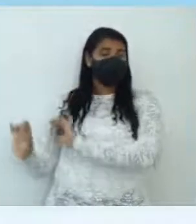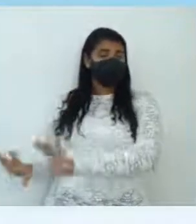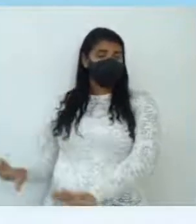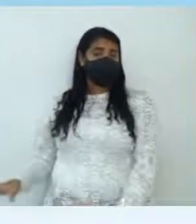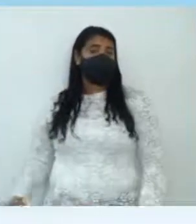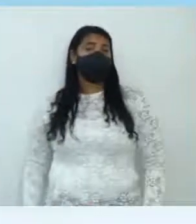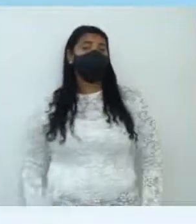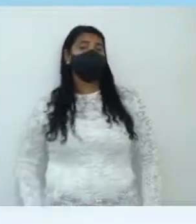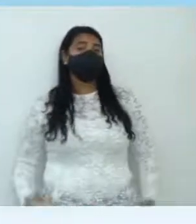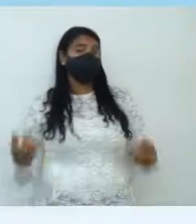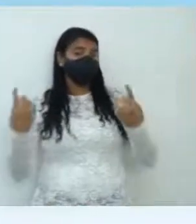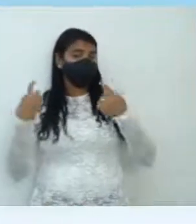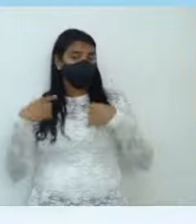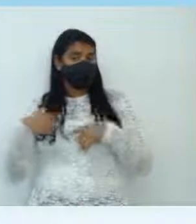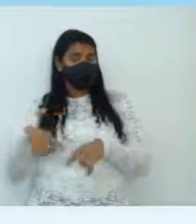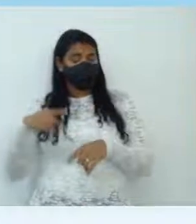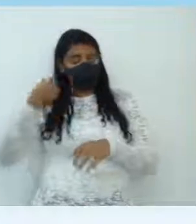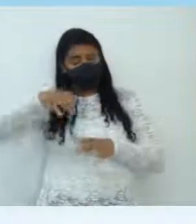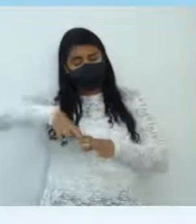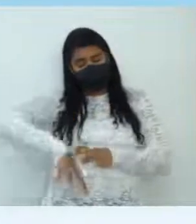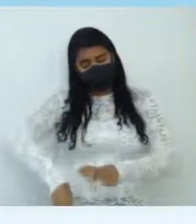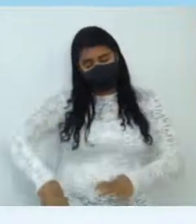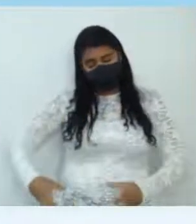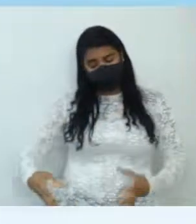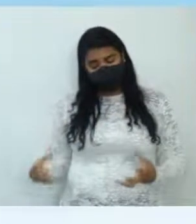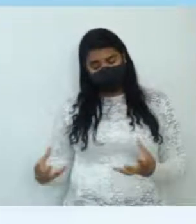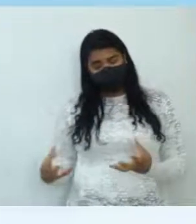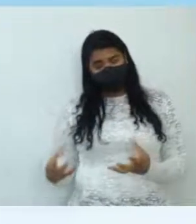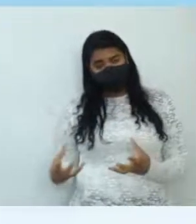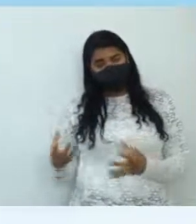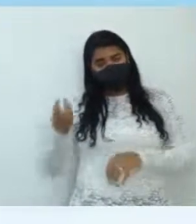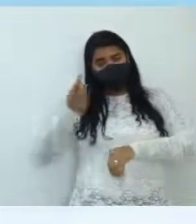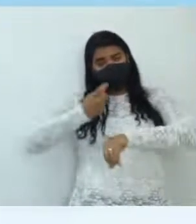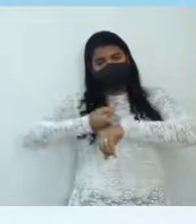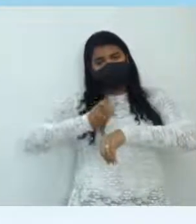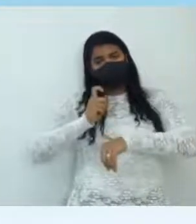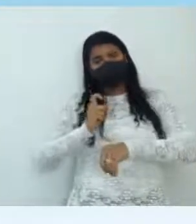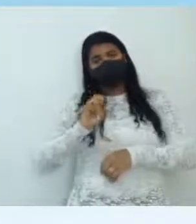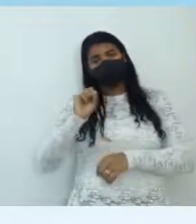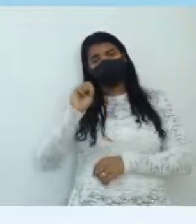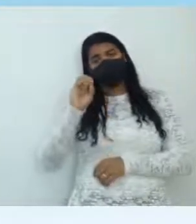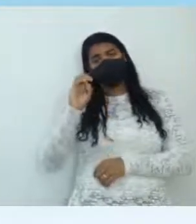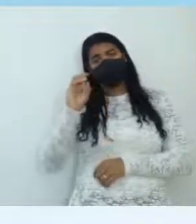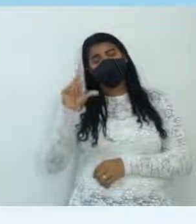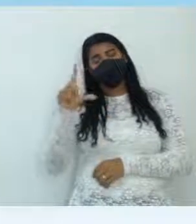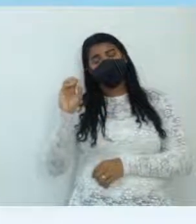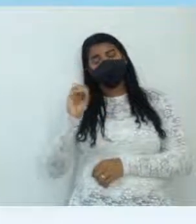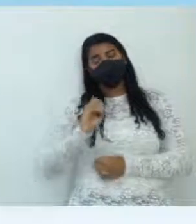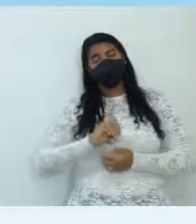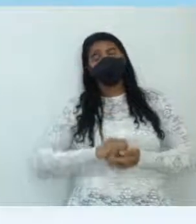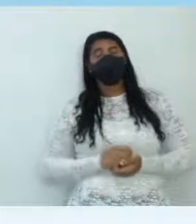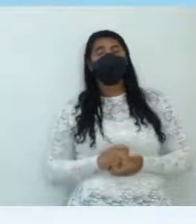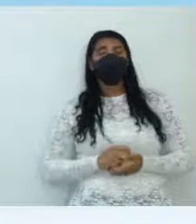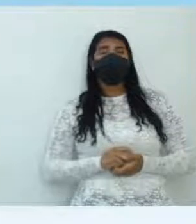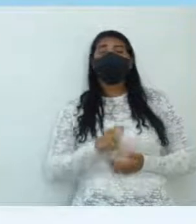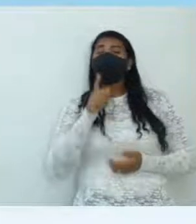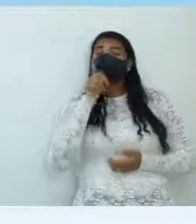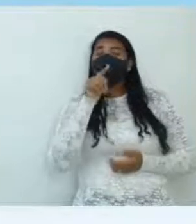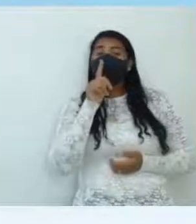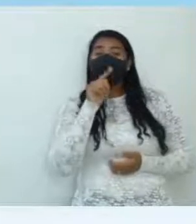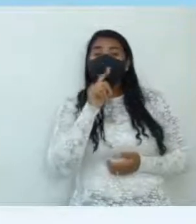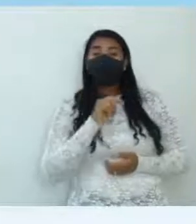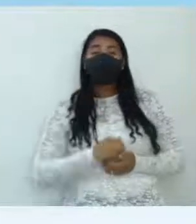provocar enormes cavas que são abertas no solo, por exemplo. E há ainda uma questão da água.